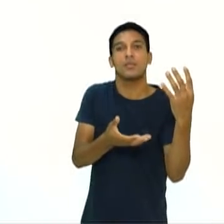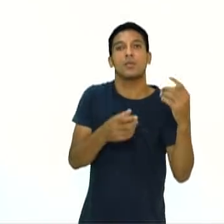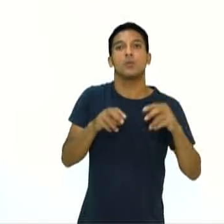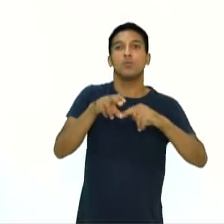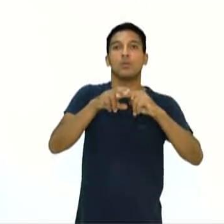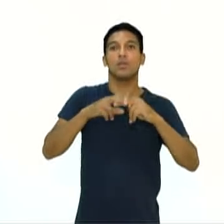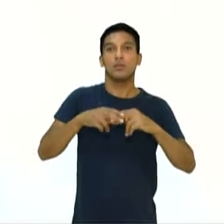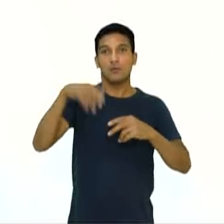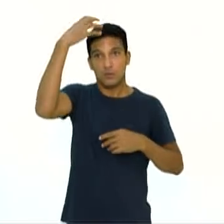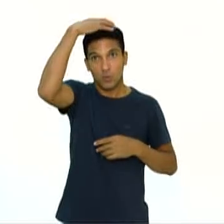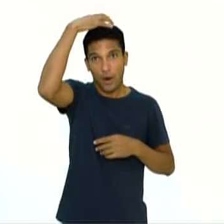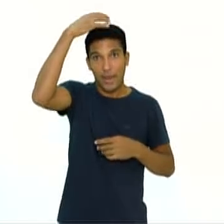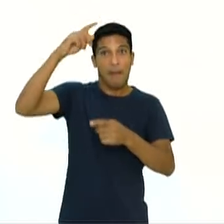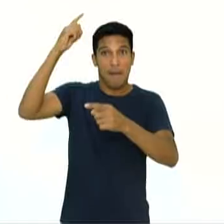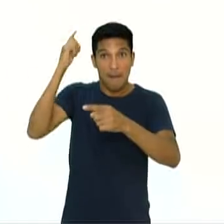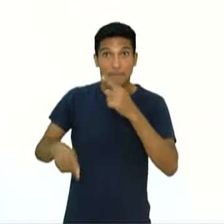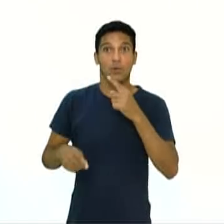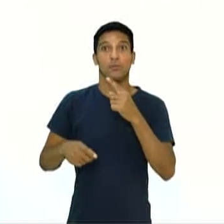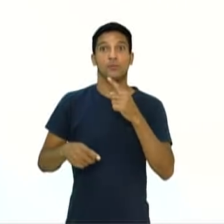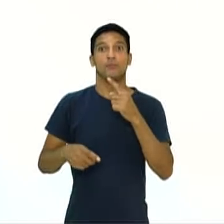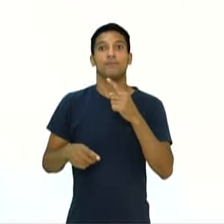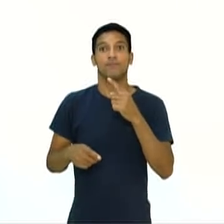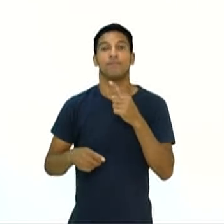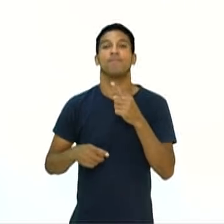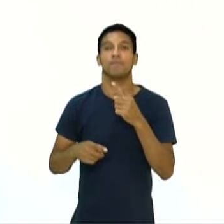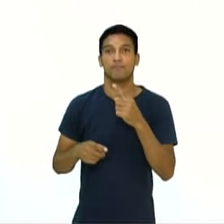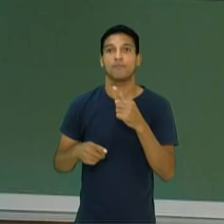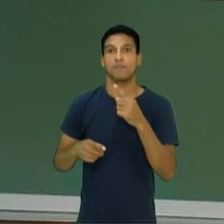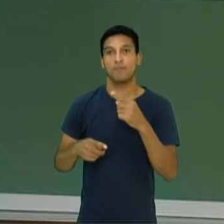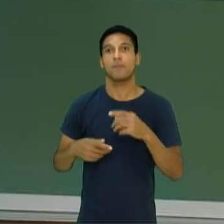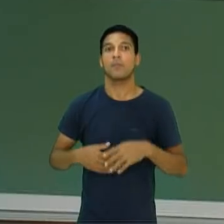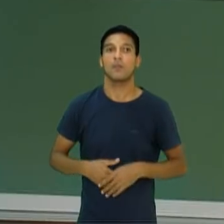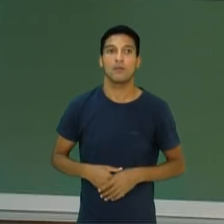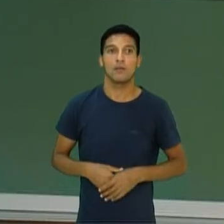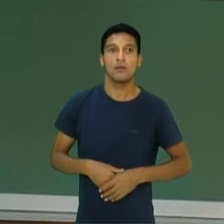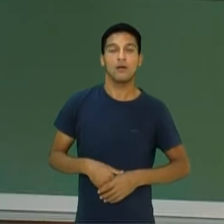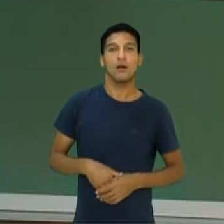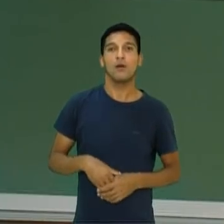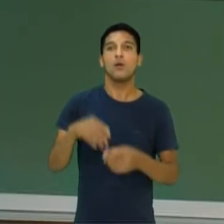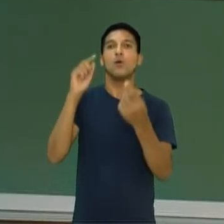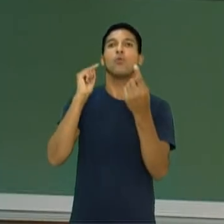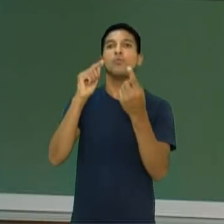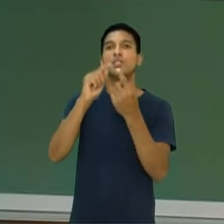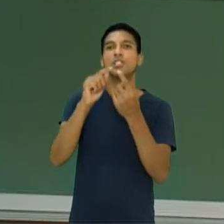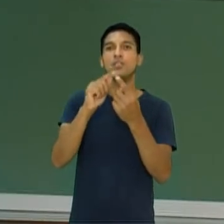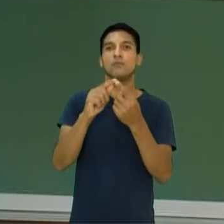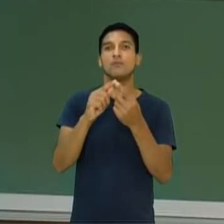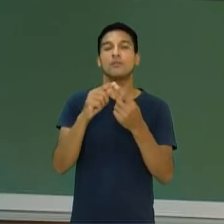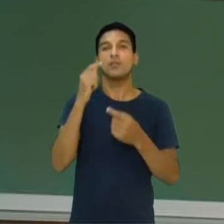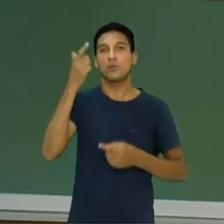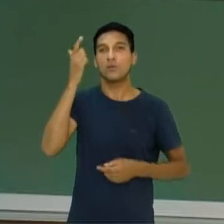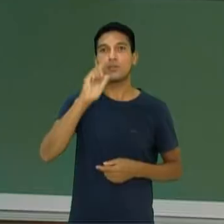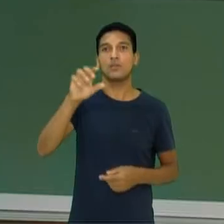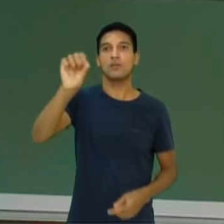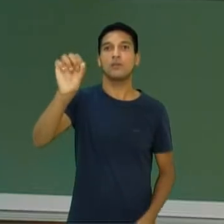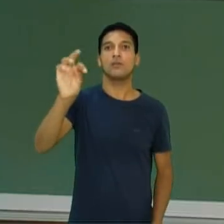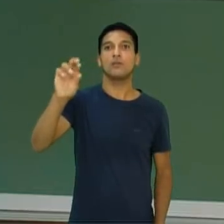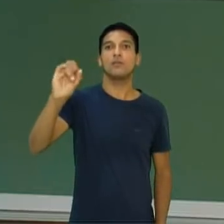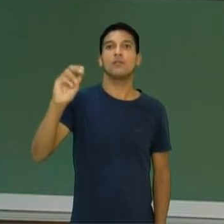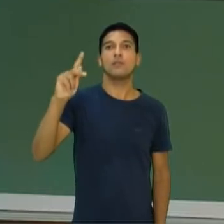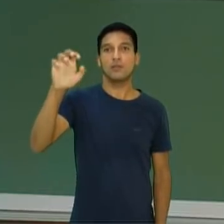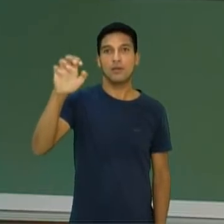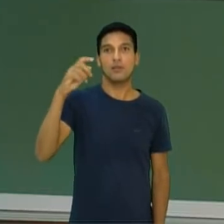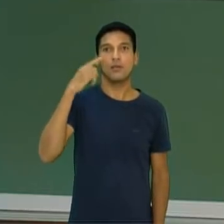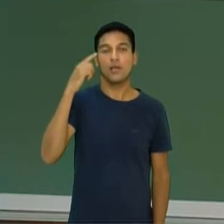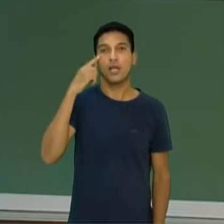pinos. Se você consegue fazer isso com um único arremesso, você consegue a pontuação máxima, o strike. Hoje, nós